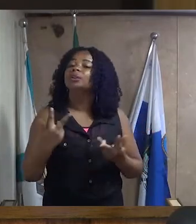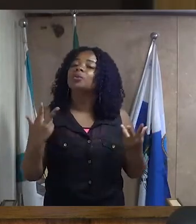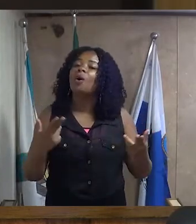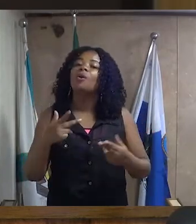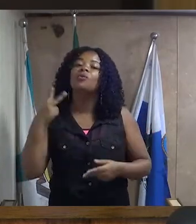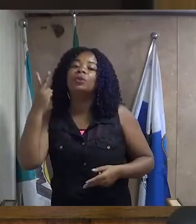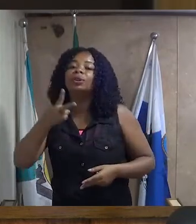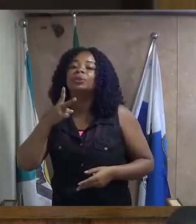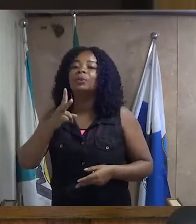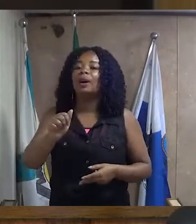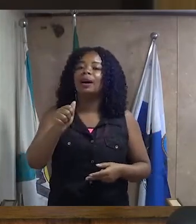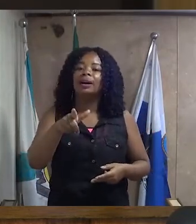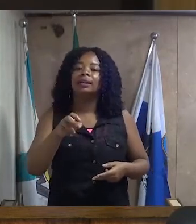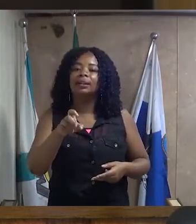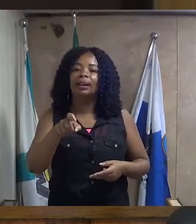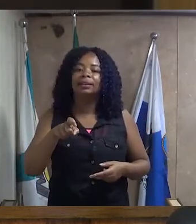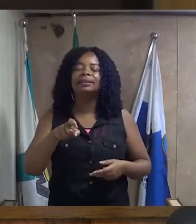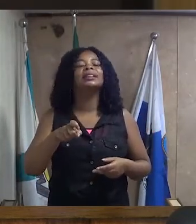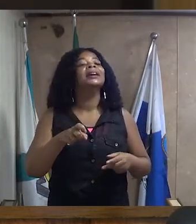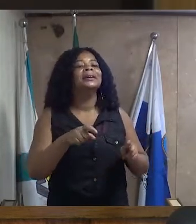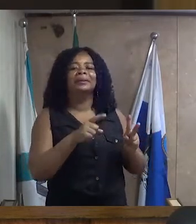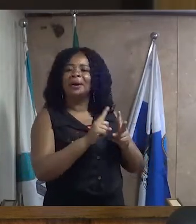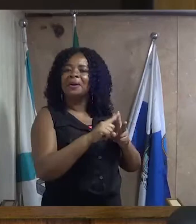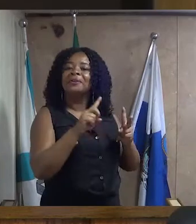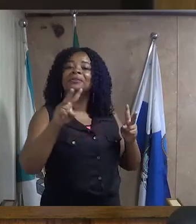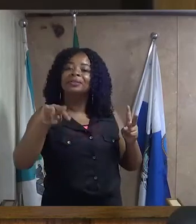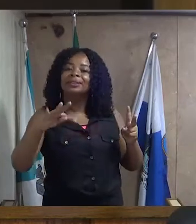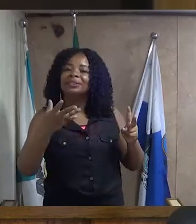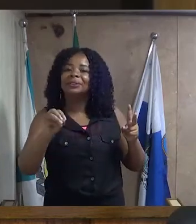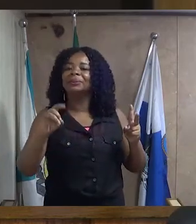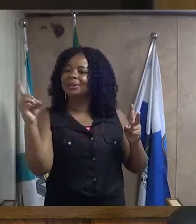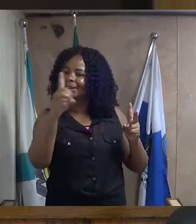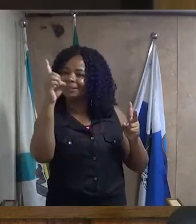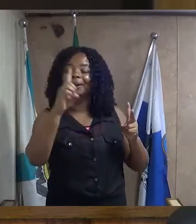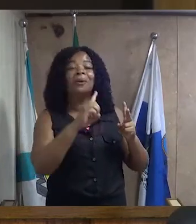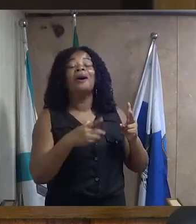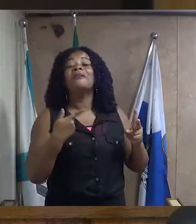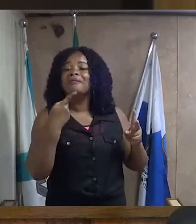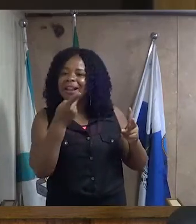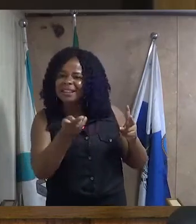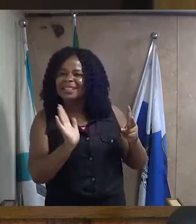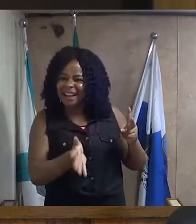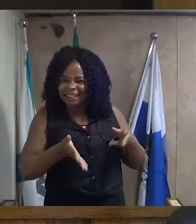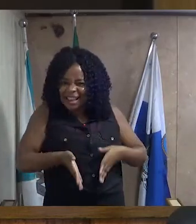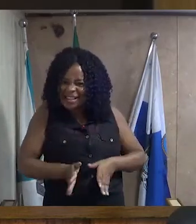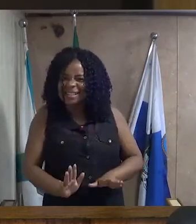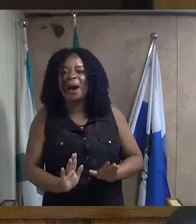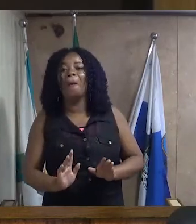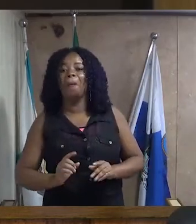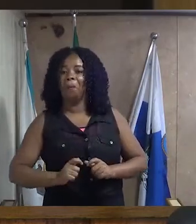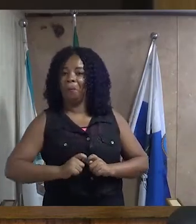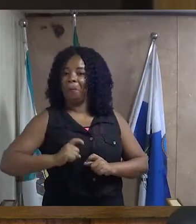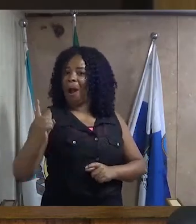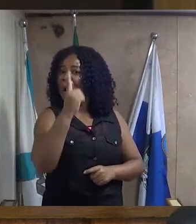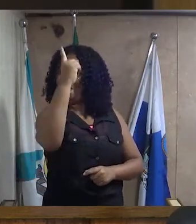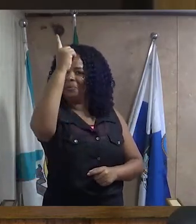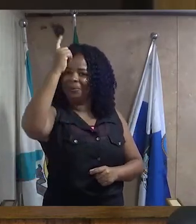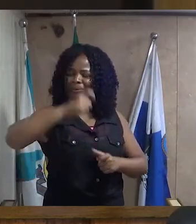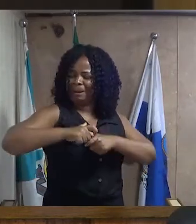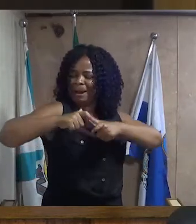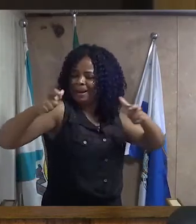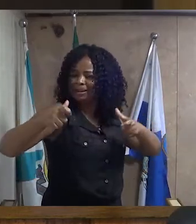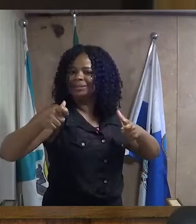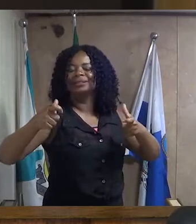sempre brinco com ele, esse menino nasceu grande. Quero parabenizar o vereador Bitinho pela sua